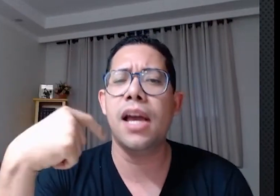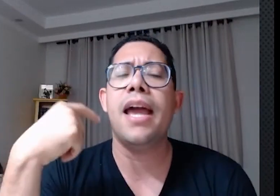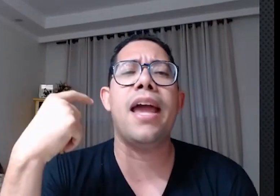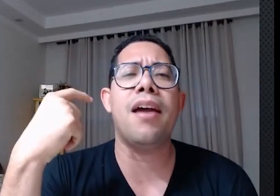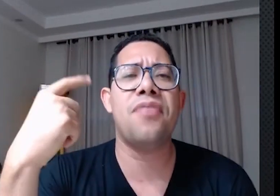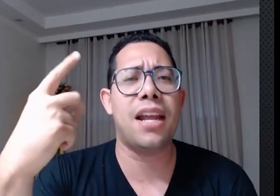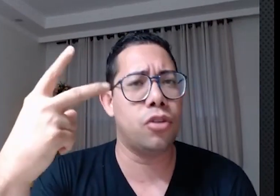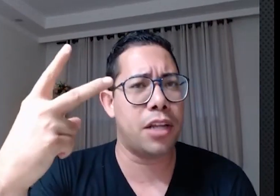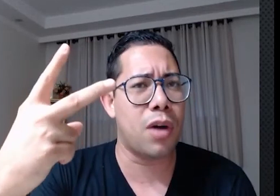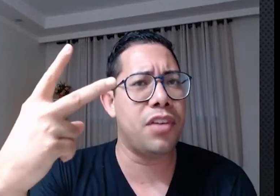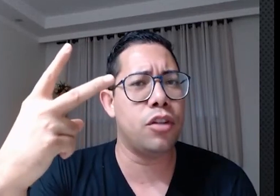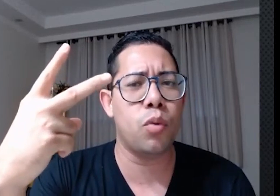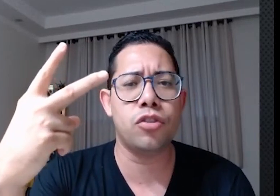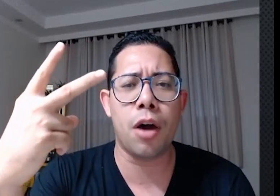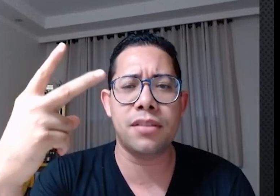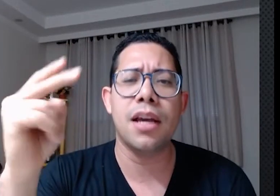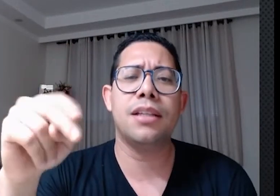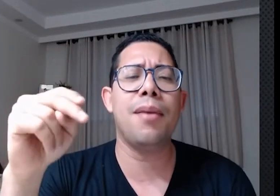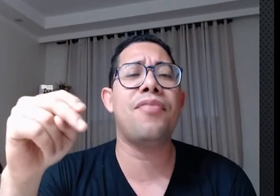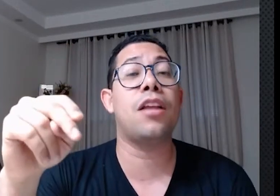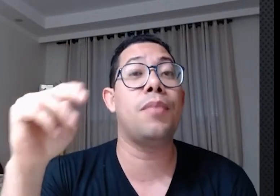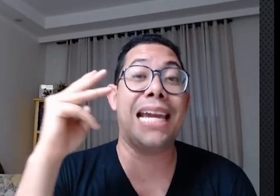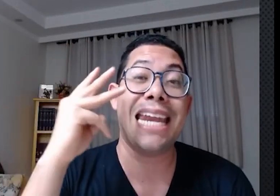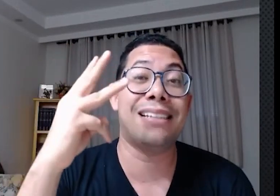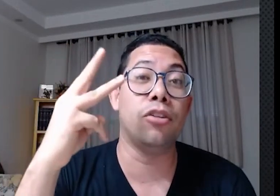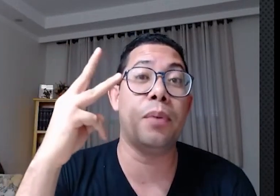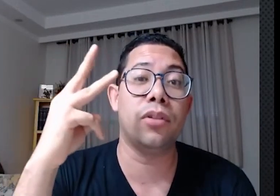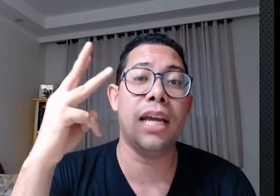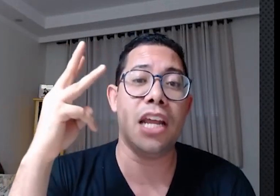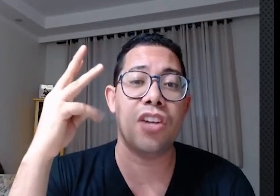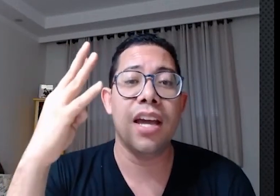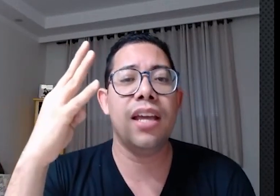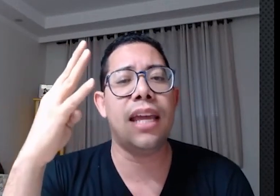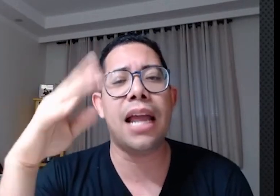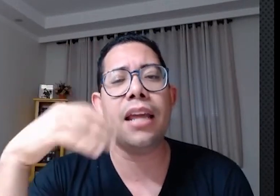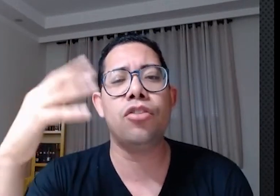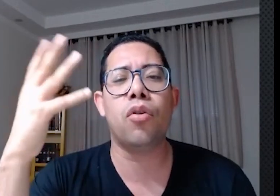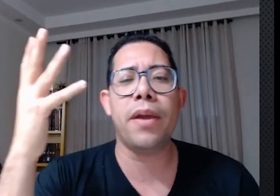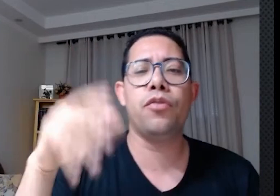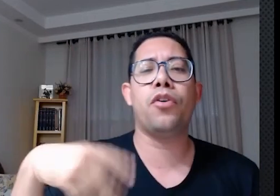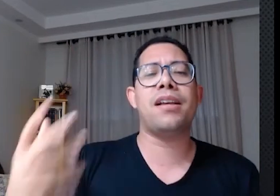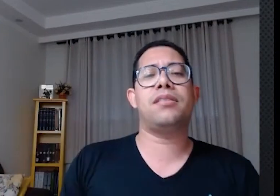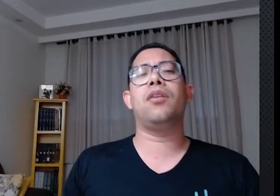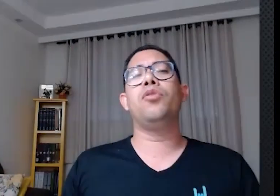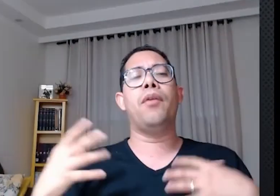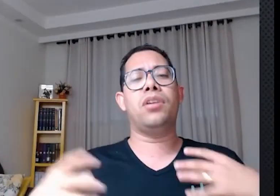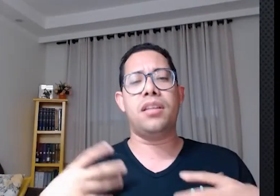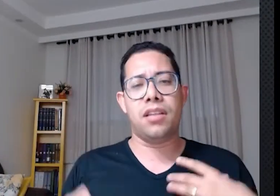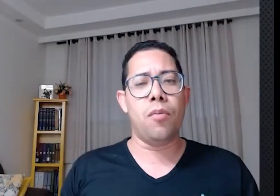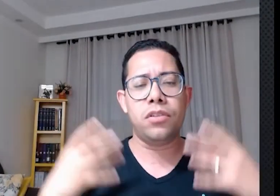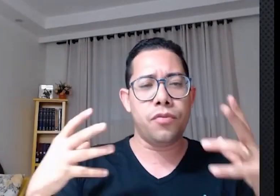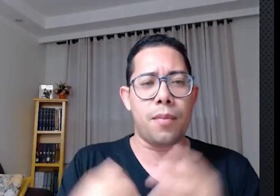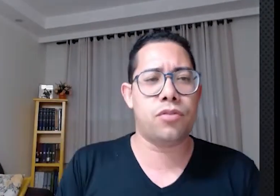Jesus, fala sobre a sua vida e suas obras, também fala sobre a criação e expansão da igreja, e tem além de documentos de formação do povo